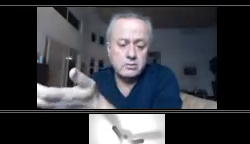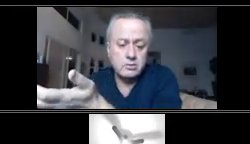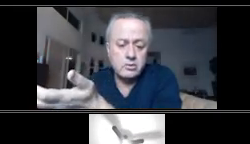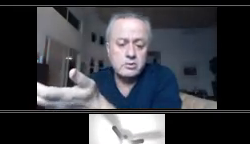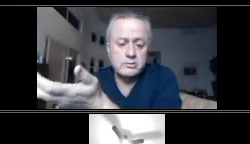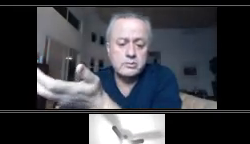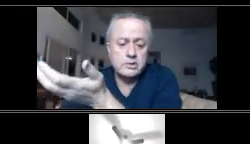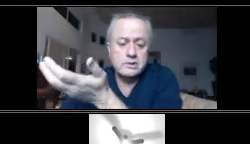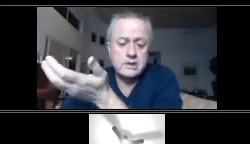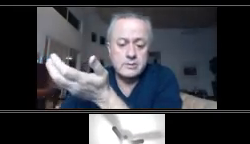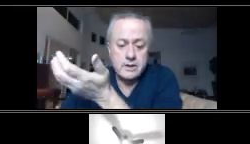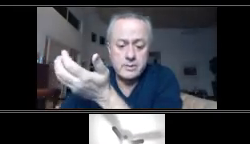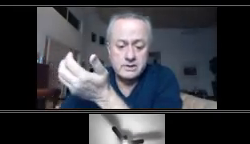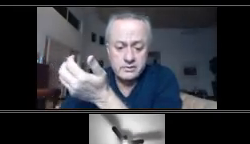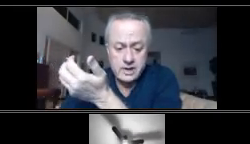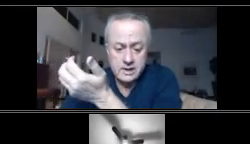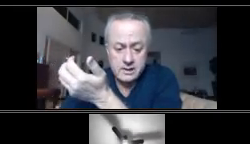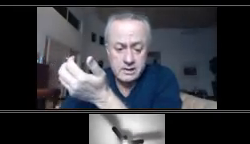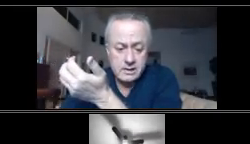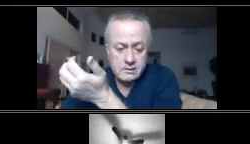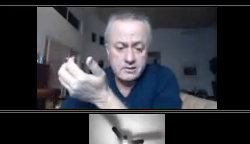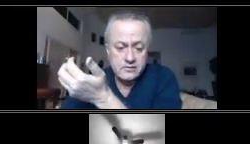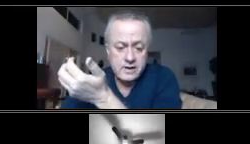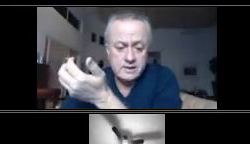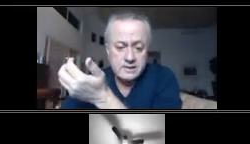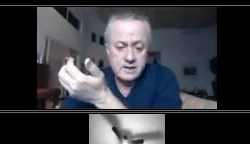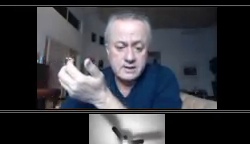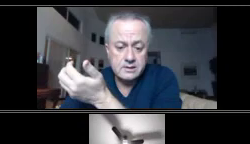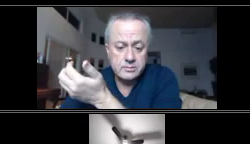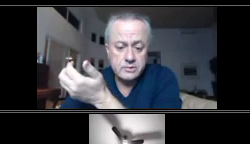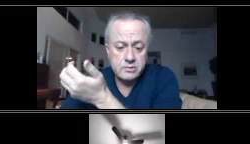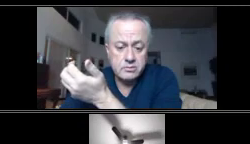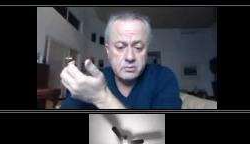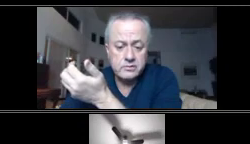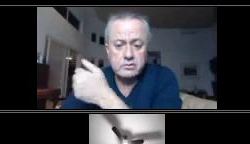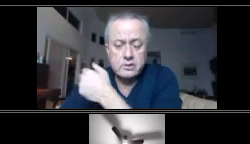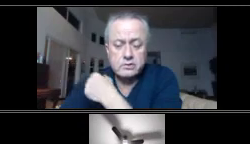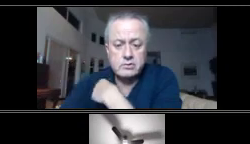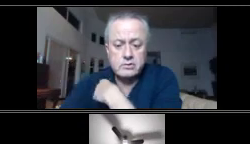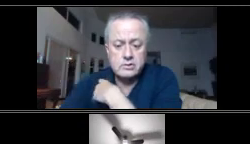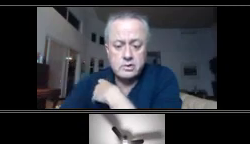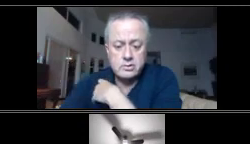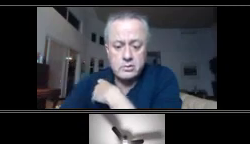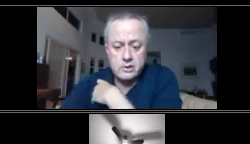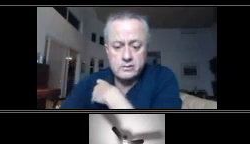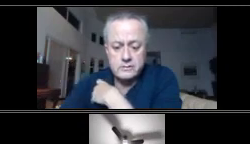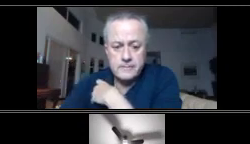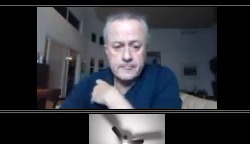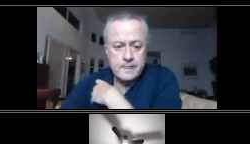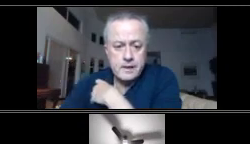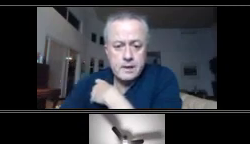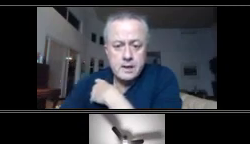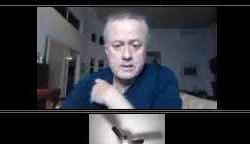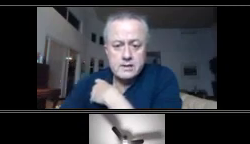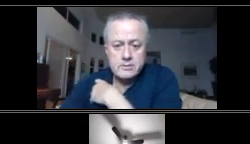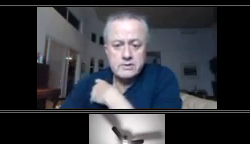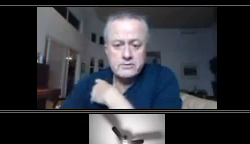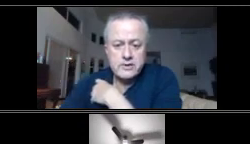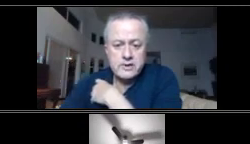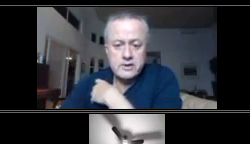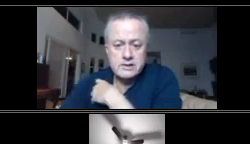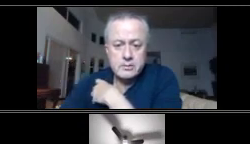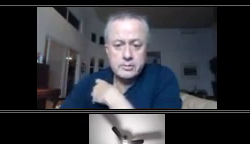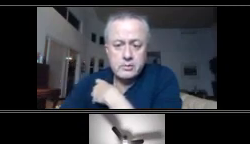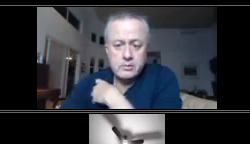depois o núcleo, depois a camada externa. Então, ele faz esse tipo de curva e dura em torno de 8 horas. A gente